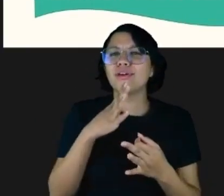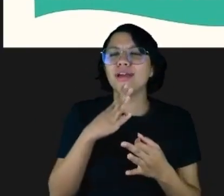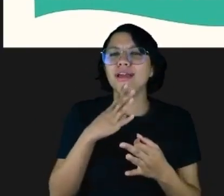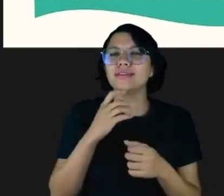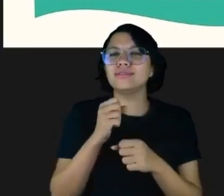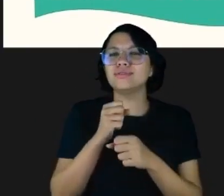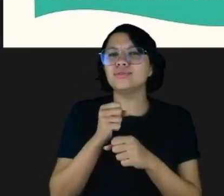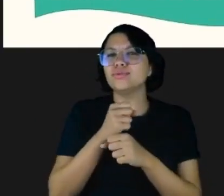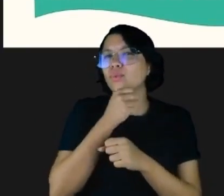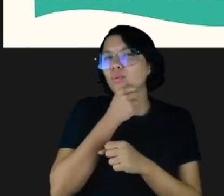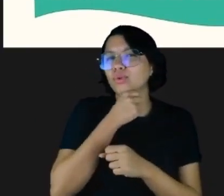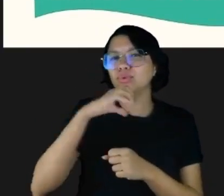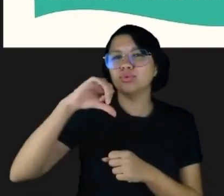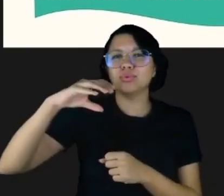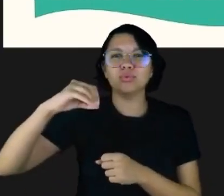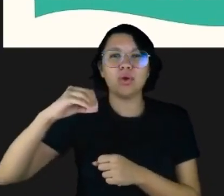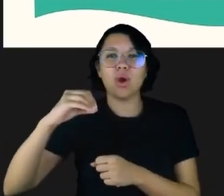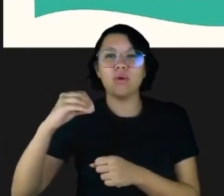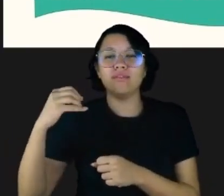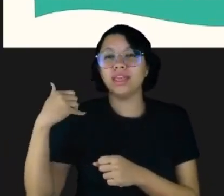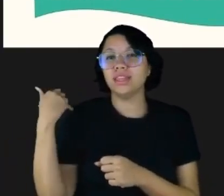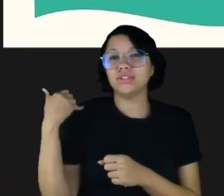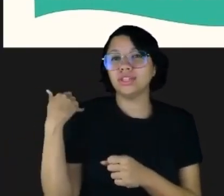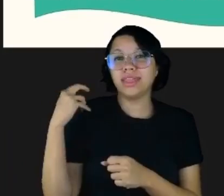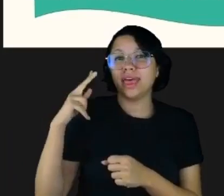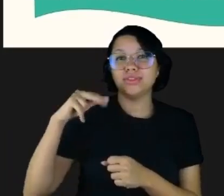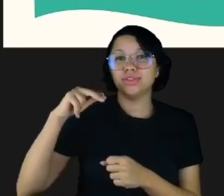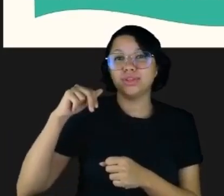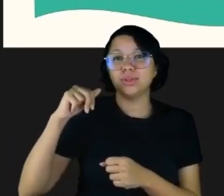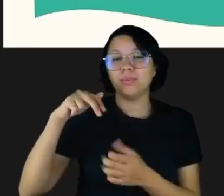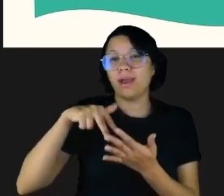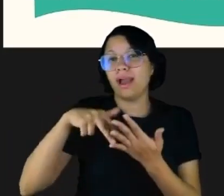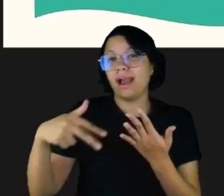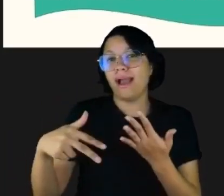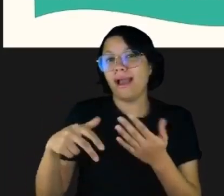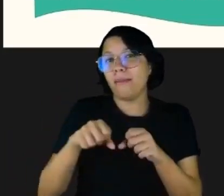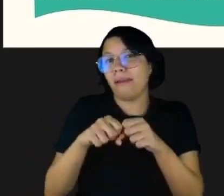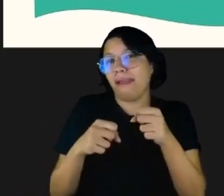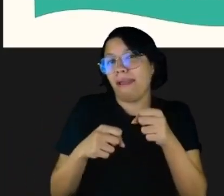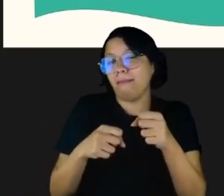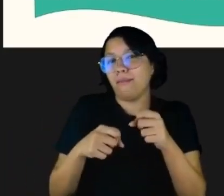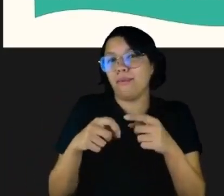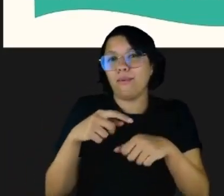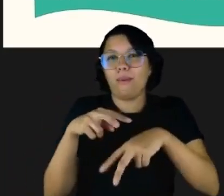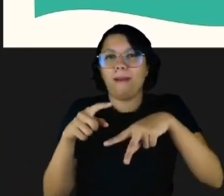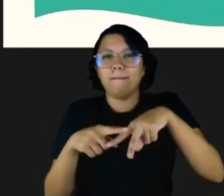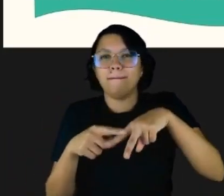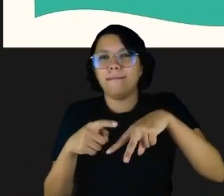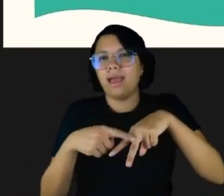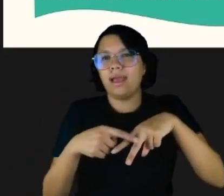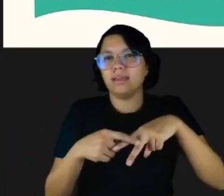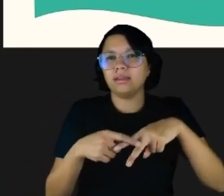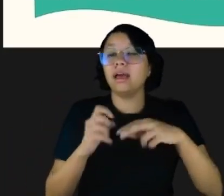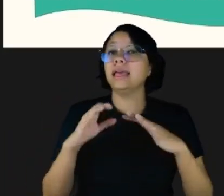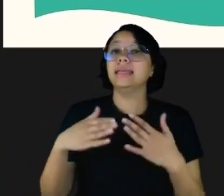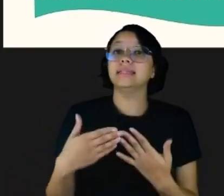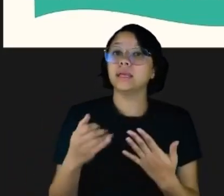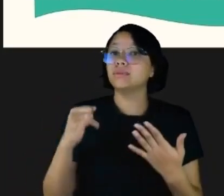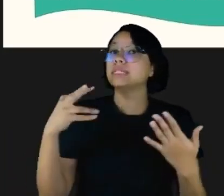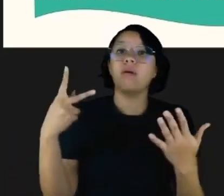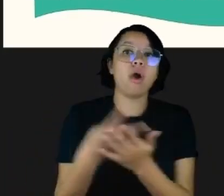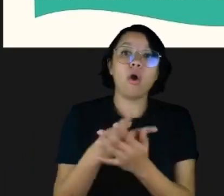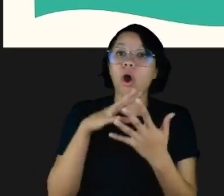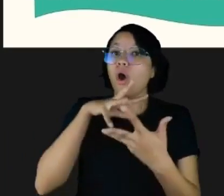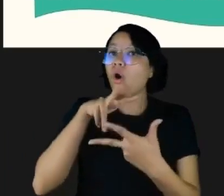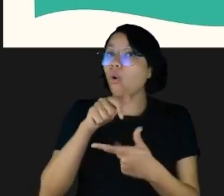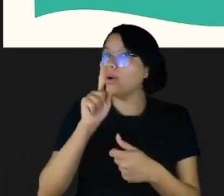uma queda, nunca quebrou o fêmur, nunca quebrou a bacia. Então, se não acontece com todos, não é normal